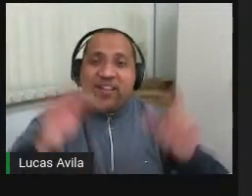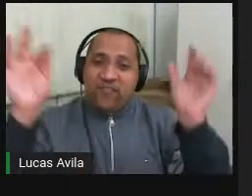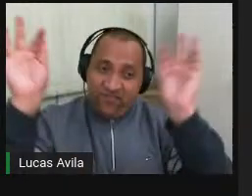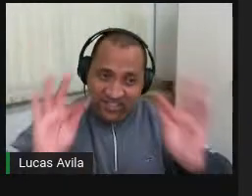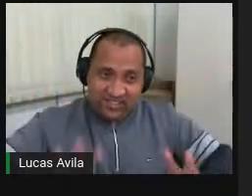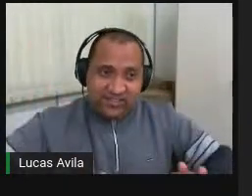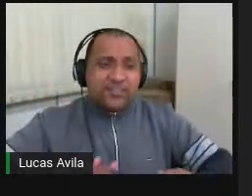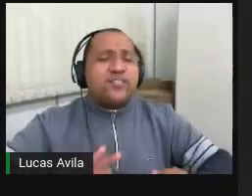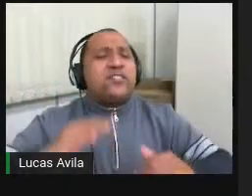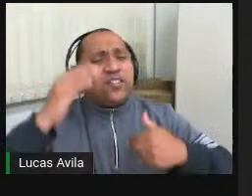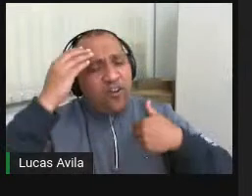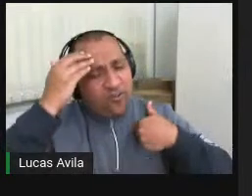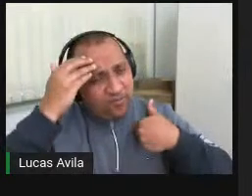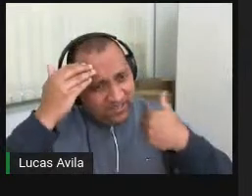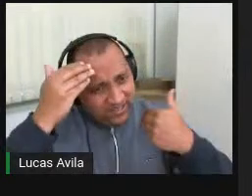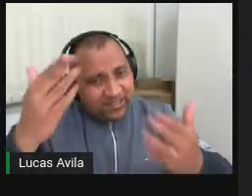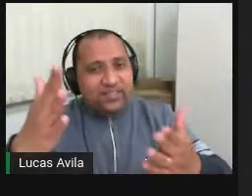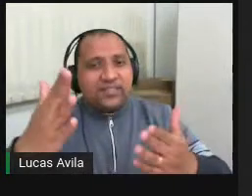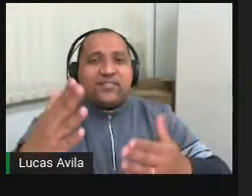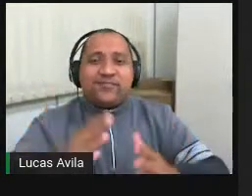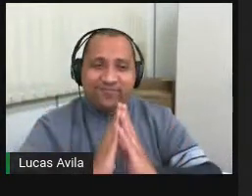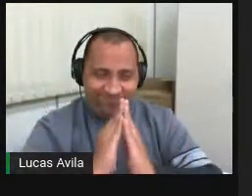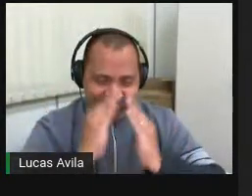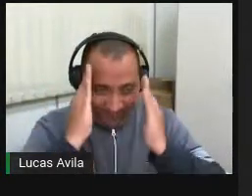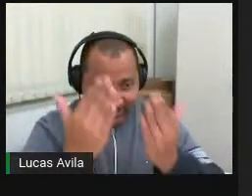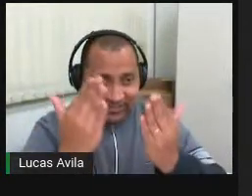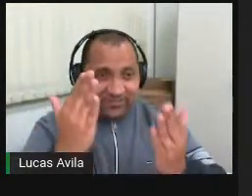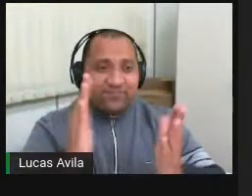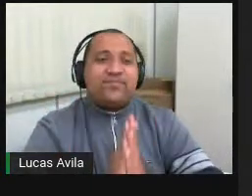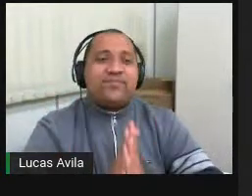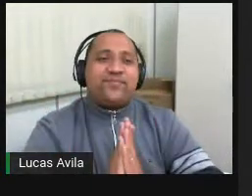Muito obrigado. Gratidão.